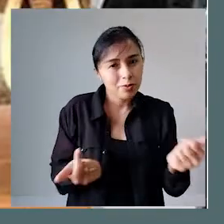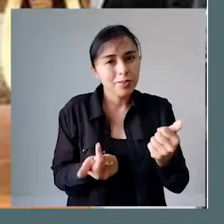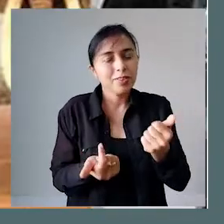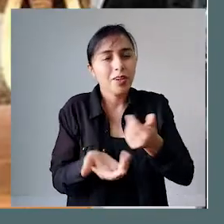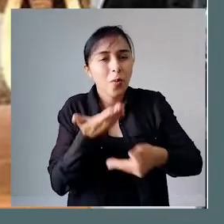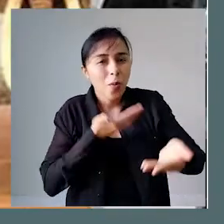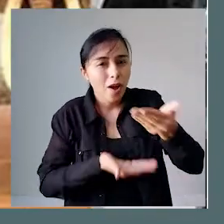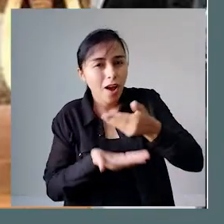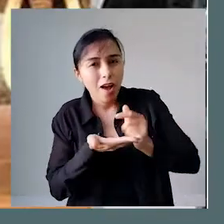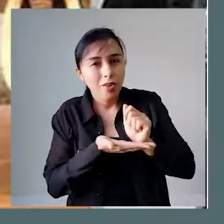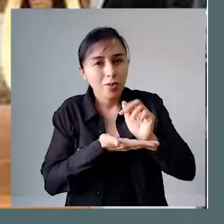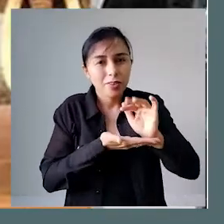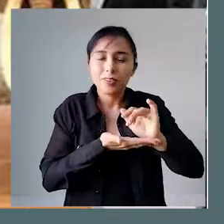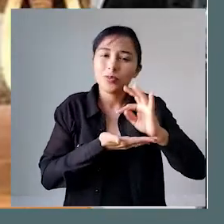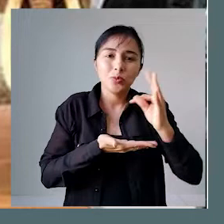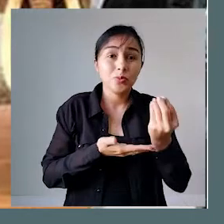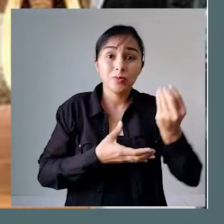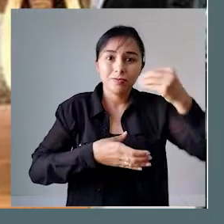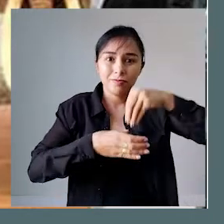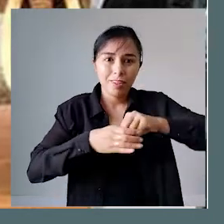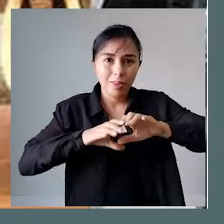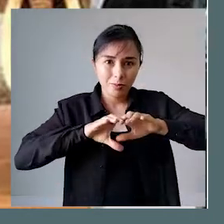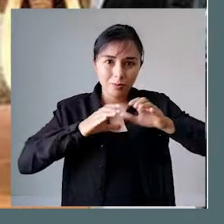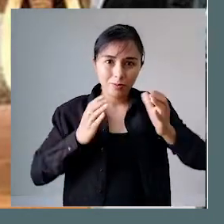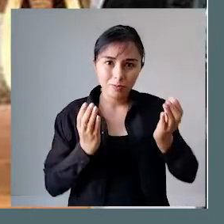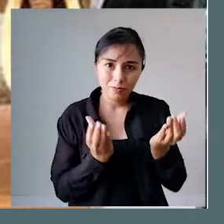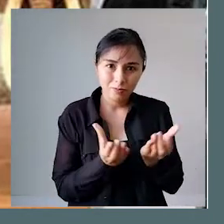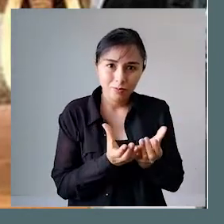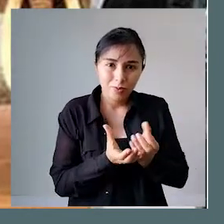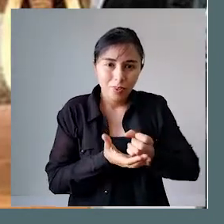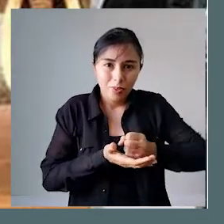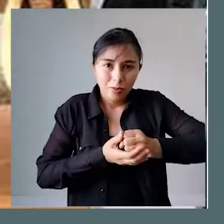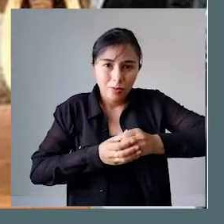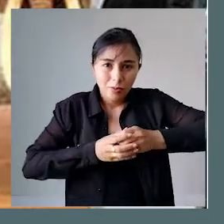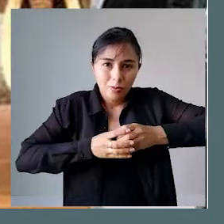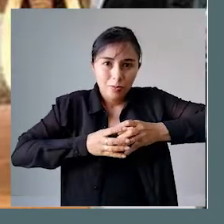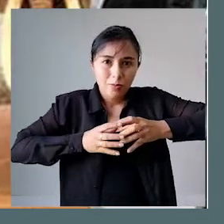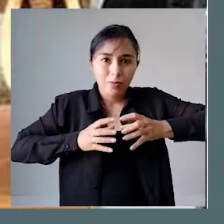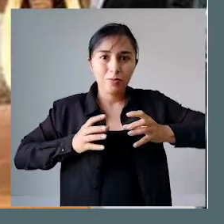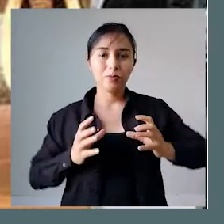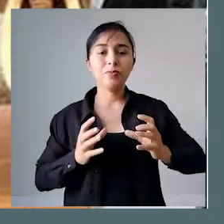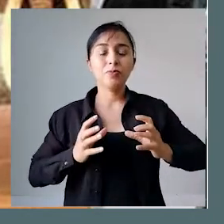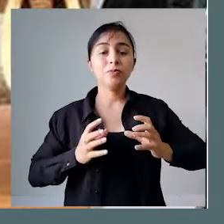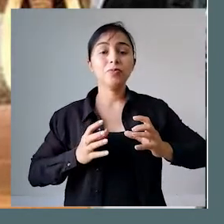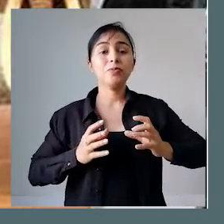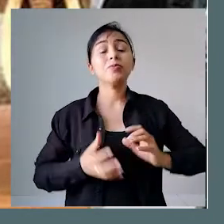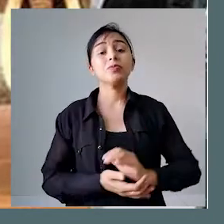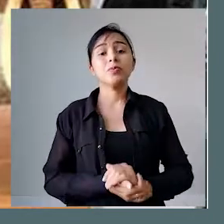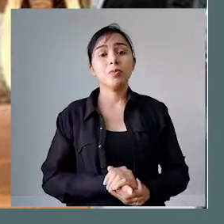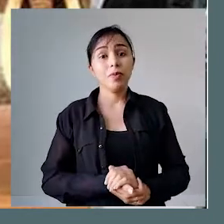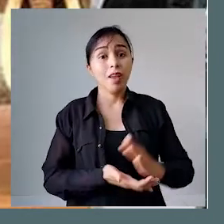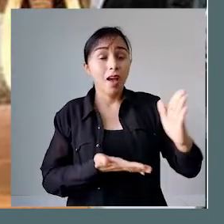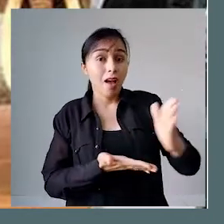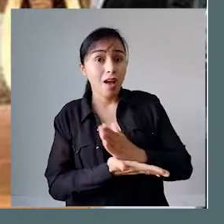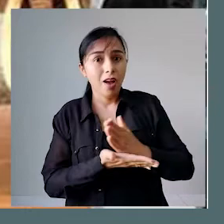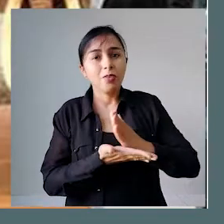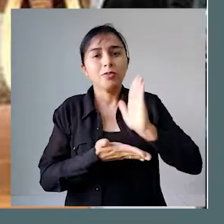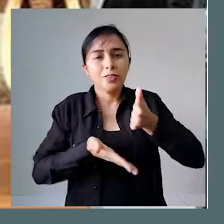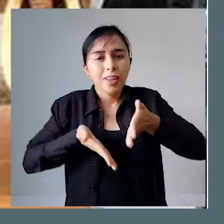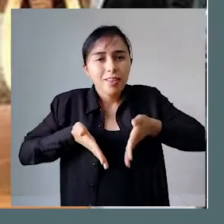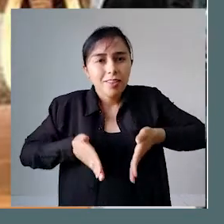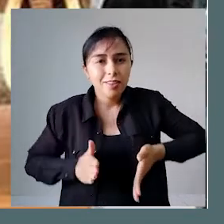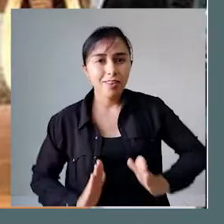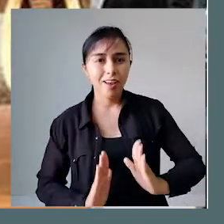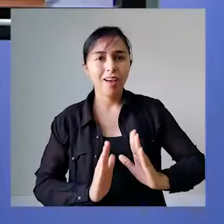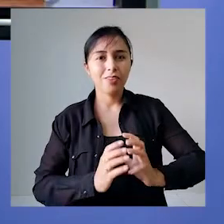Alguns filhotes já nascem praticamente desenvolvidos, sendo eles placentários. Nós temos aí, no caso, a maioria da